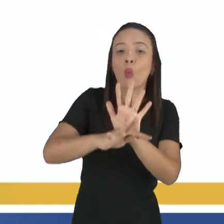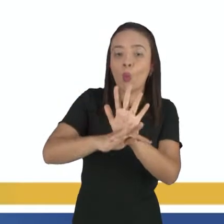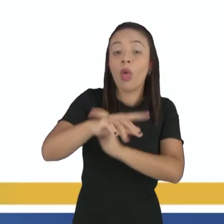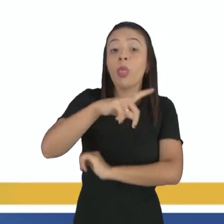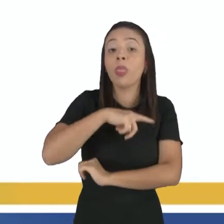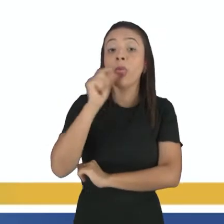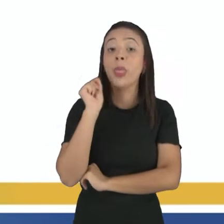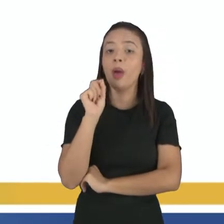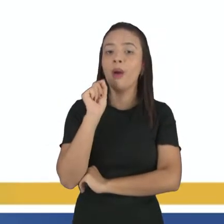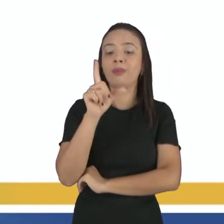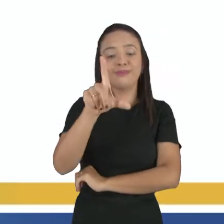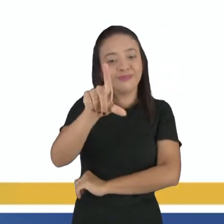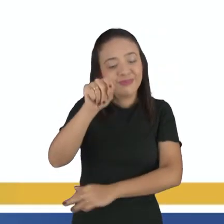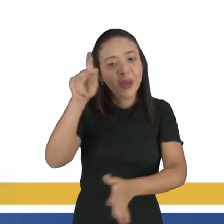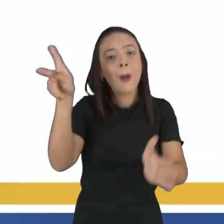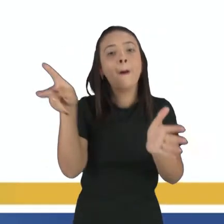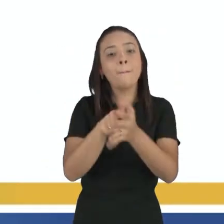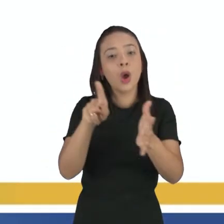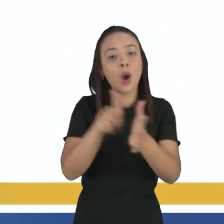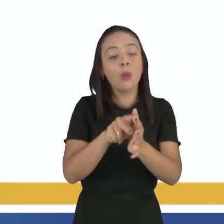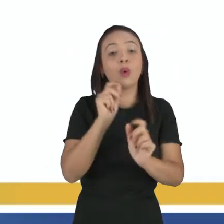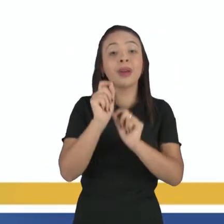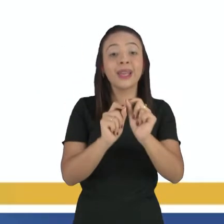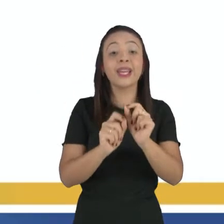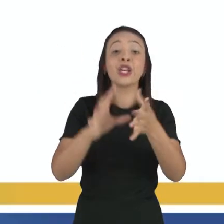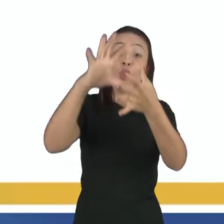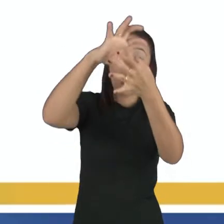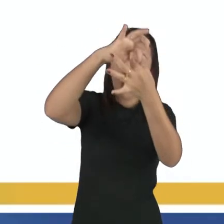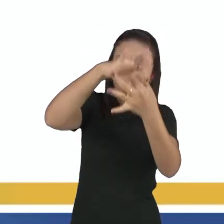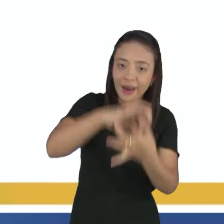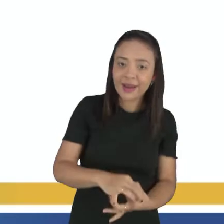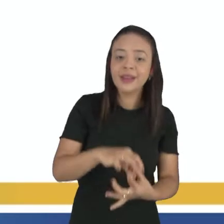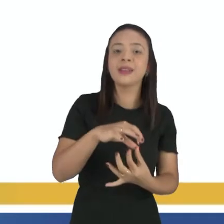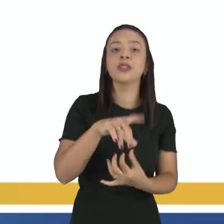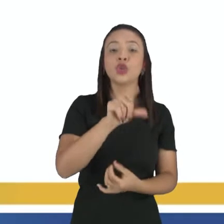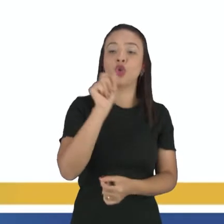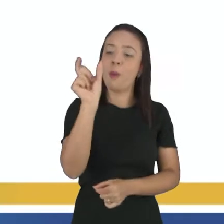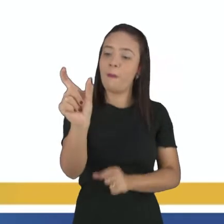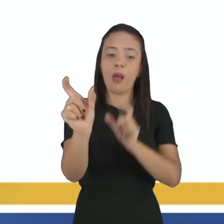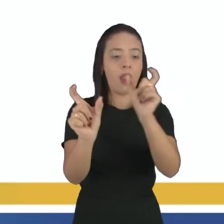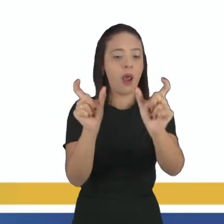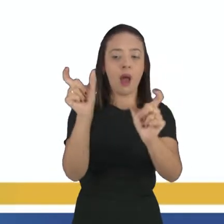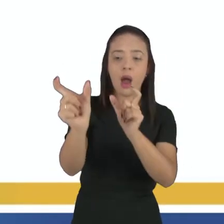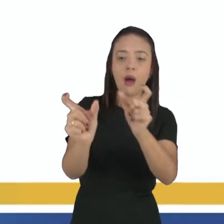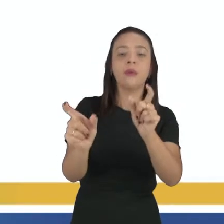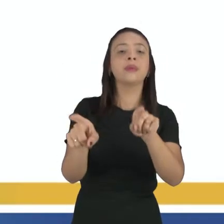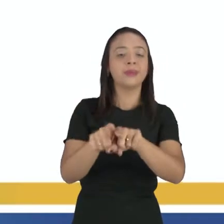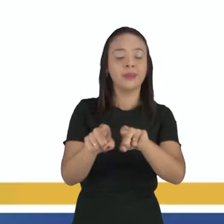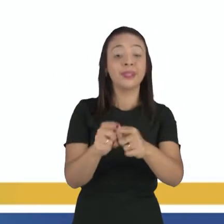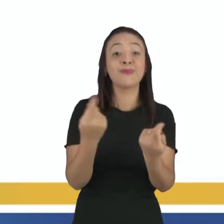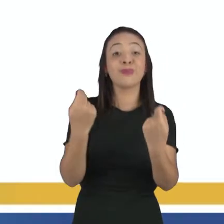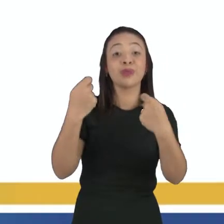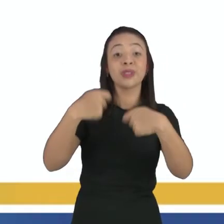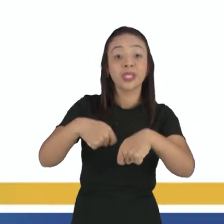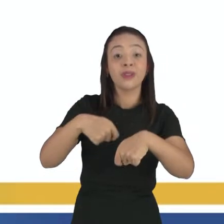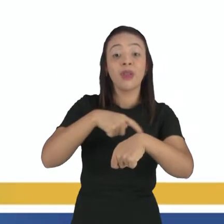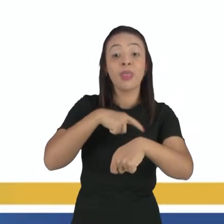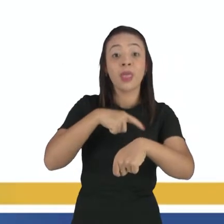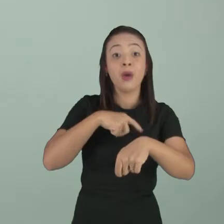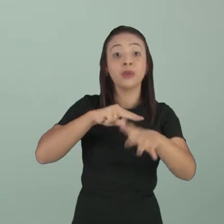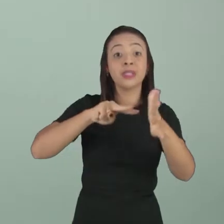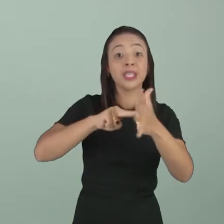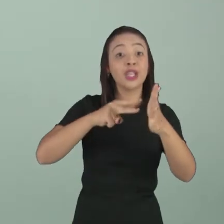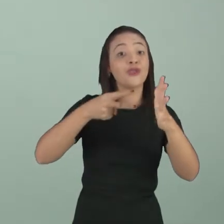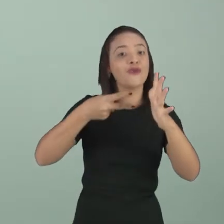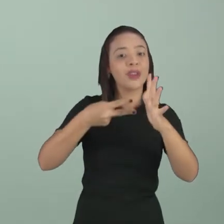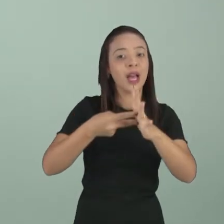uma escolha coerente de palavras de termos e para que se haja o sentido geral